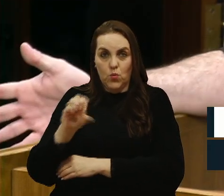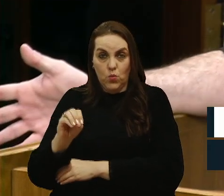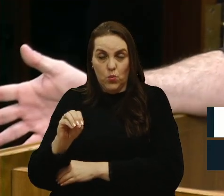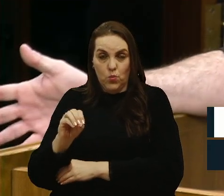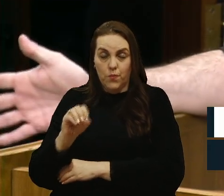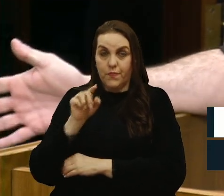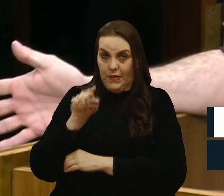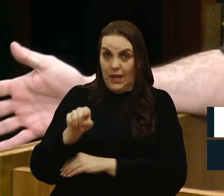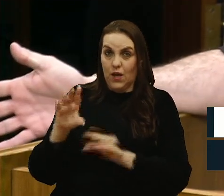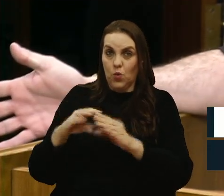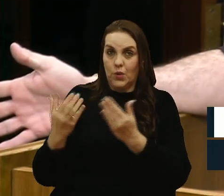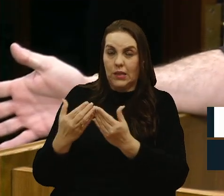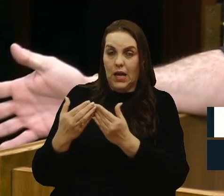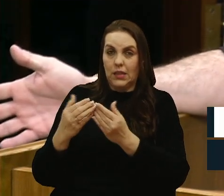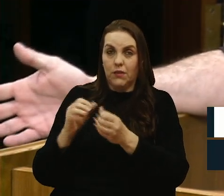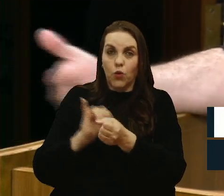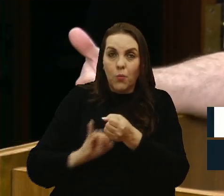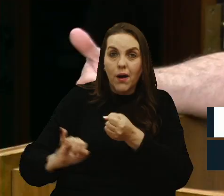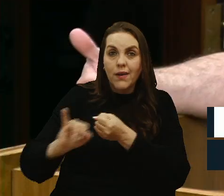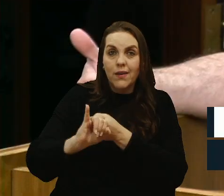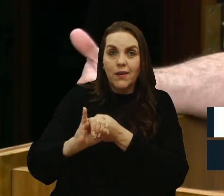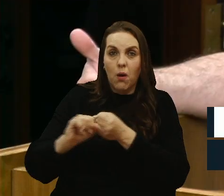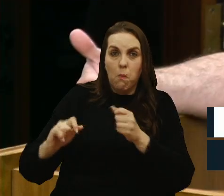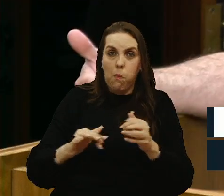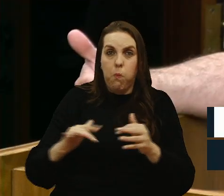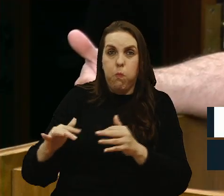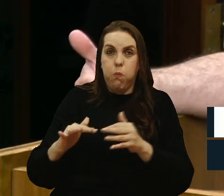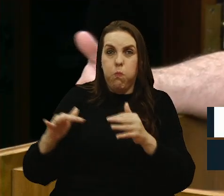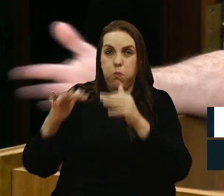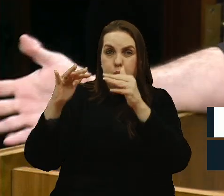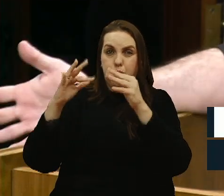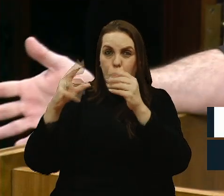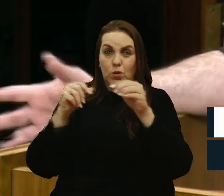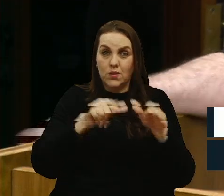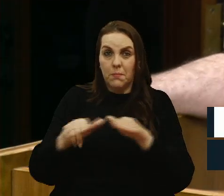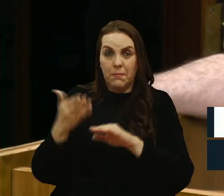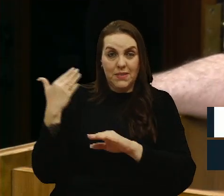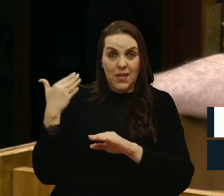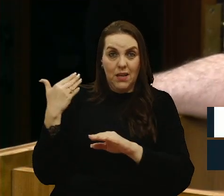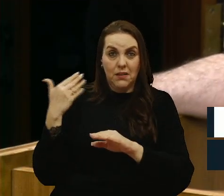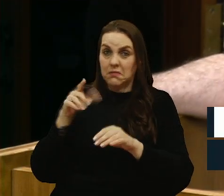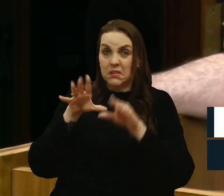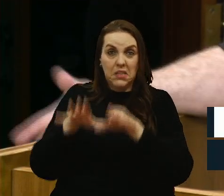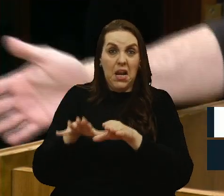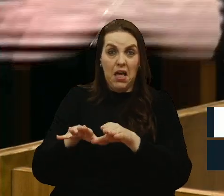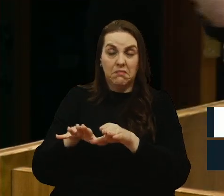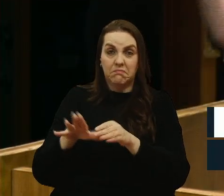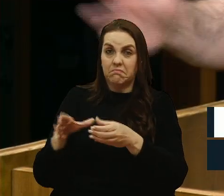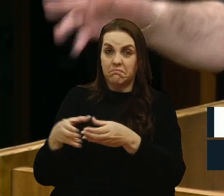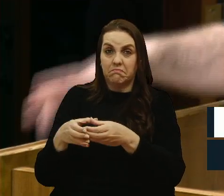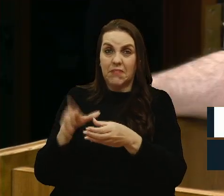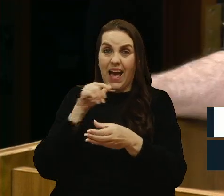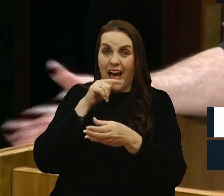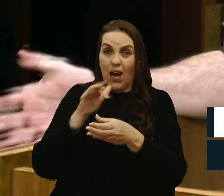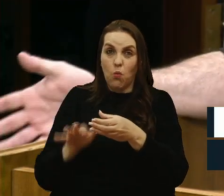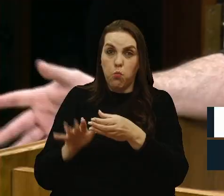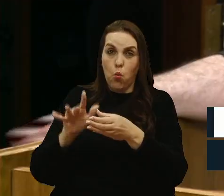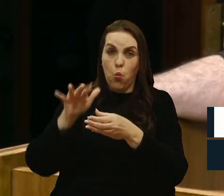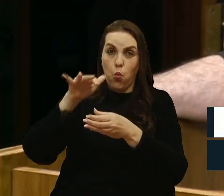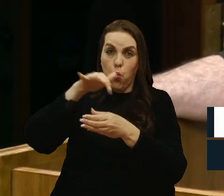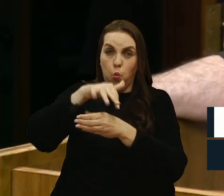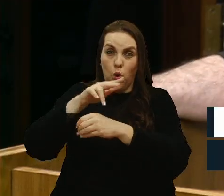Comunidade de São Pedro, ilhada, nessas chuvas de semana passada, ilhada. A água passou por cima da